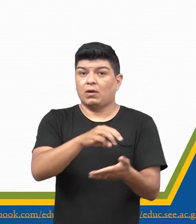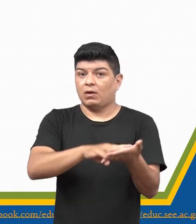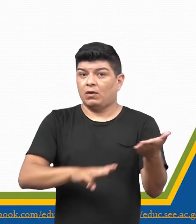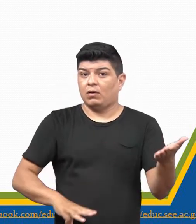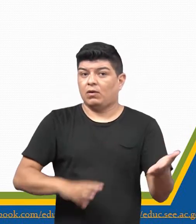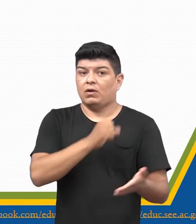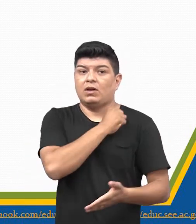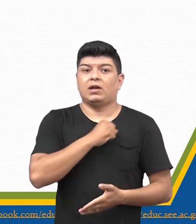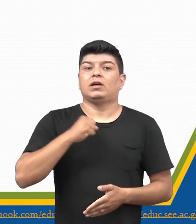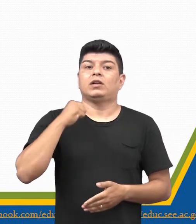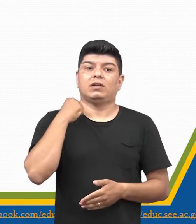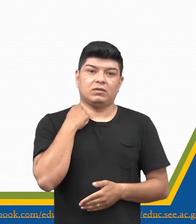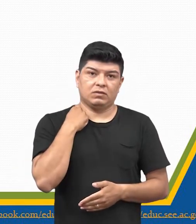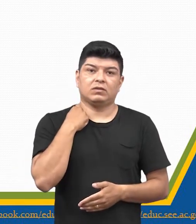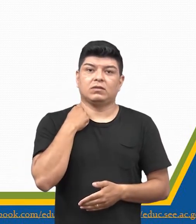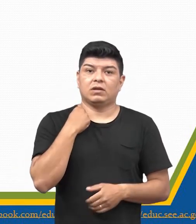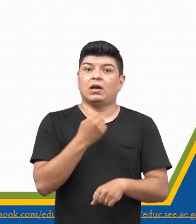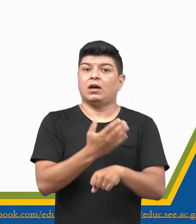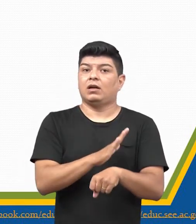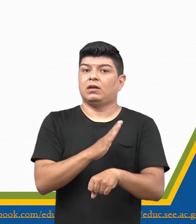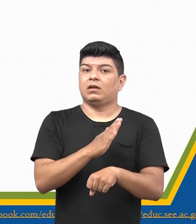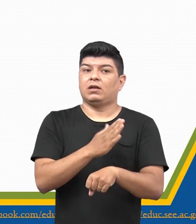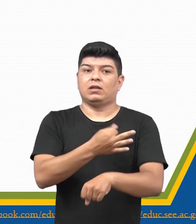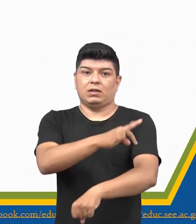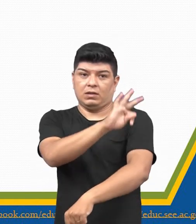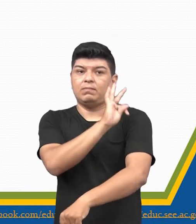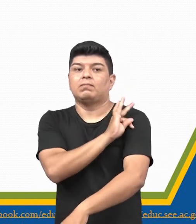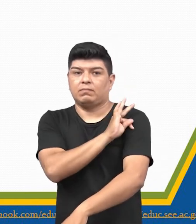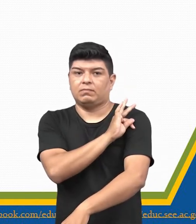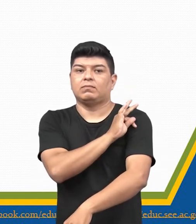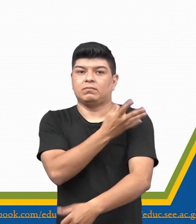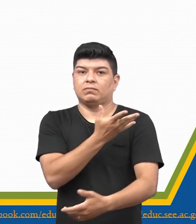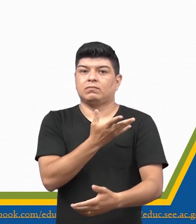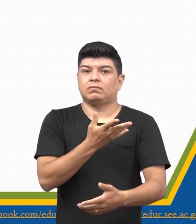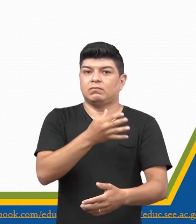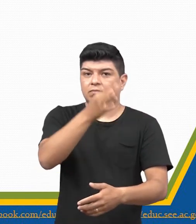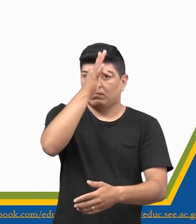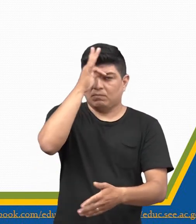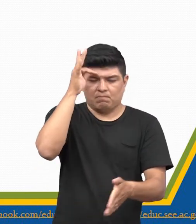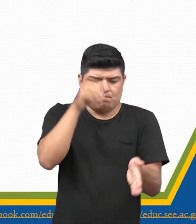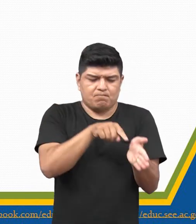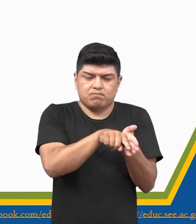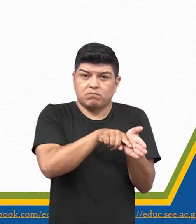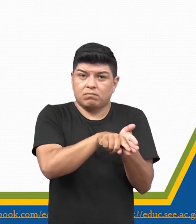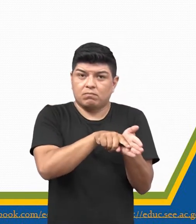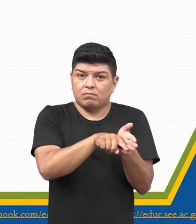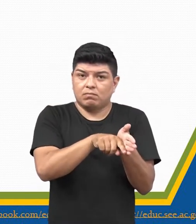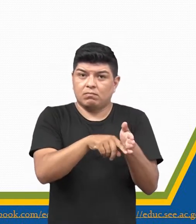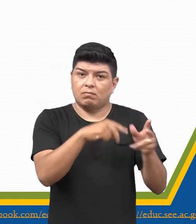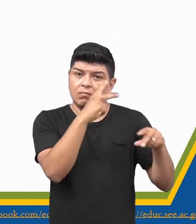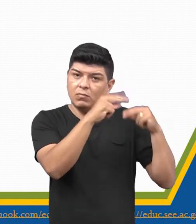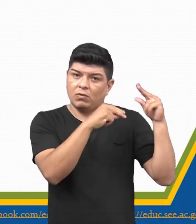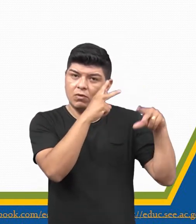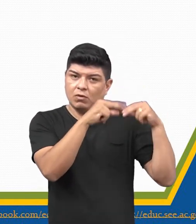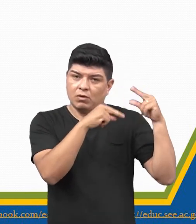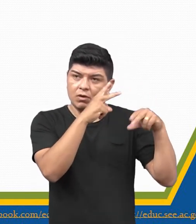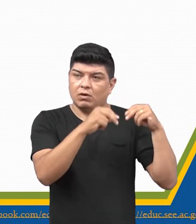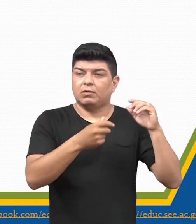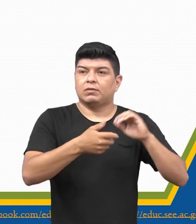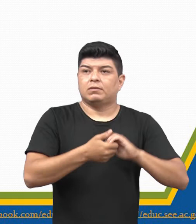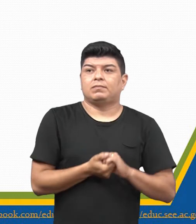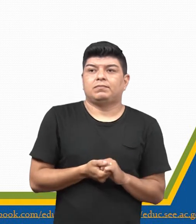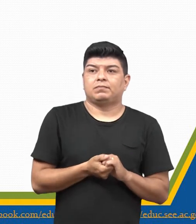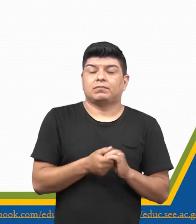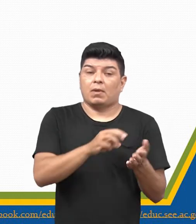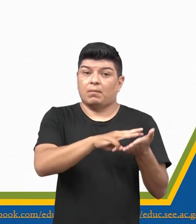método socrático é uma técnica de investigação filosófica feita em forma de diálogo, de conversa.